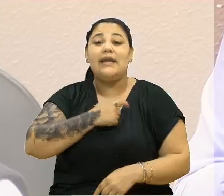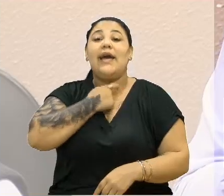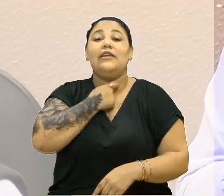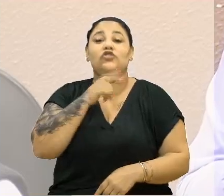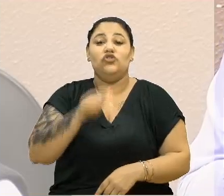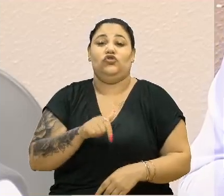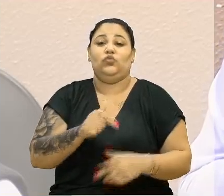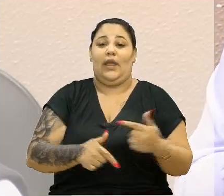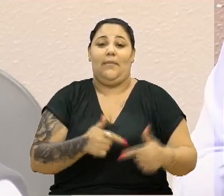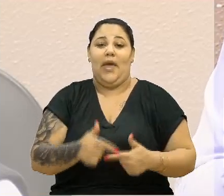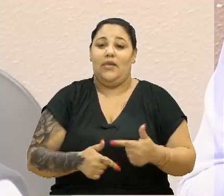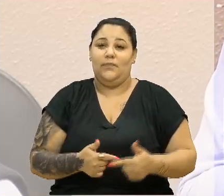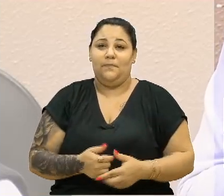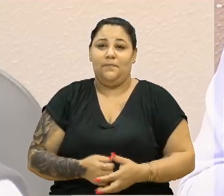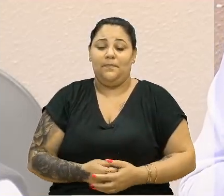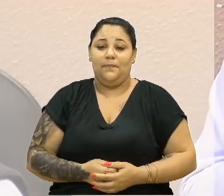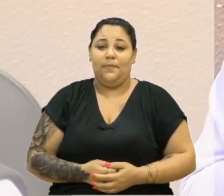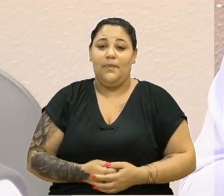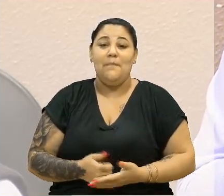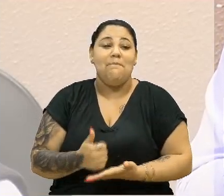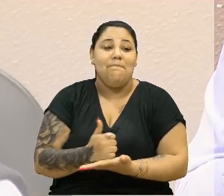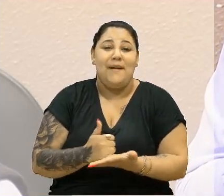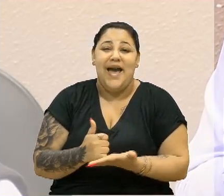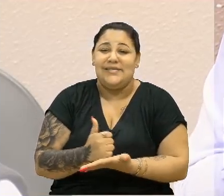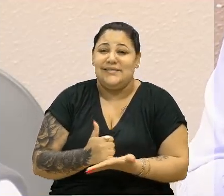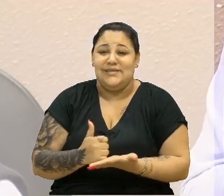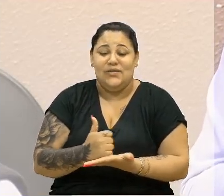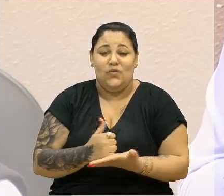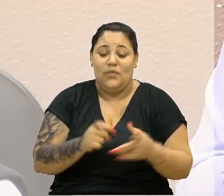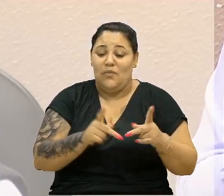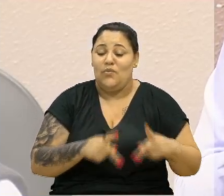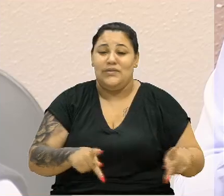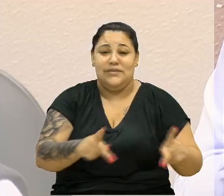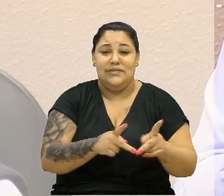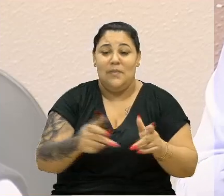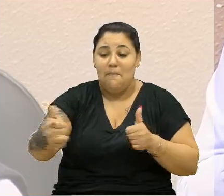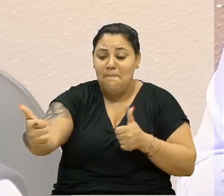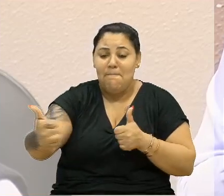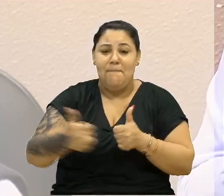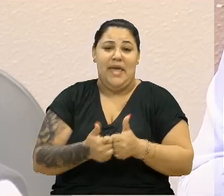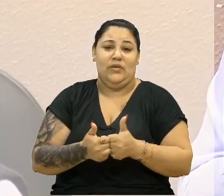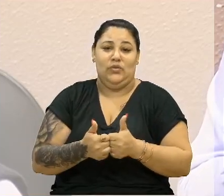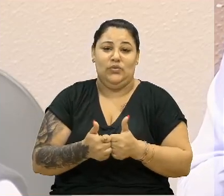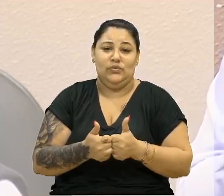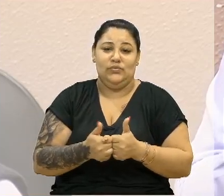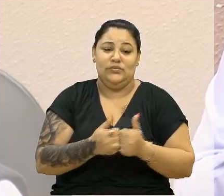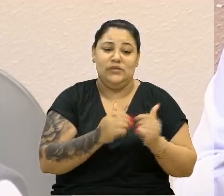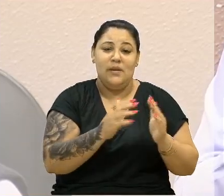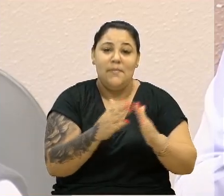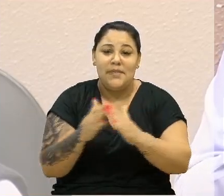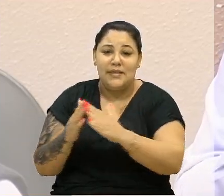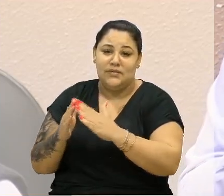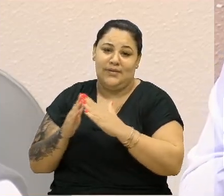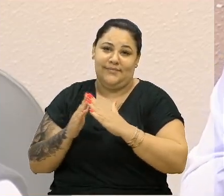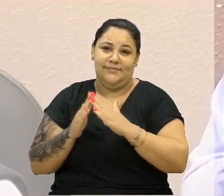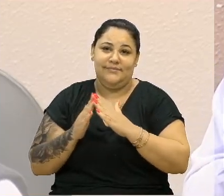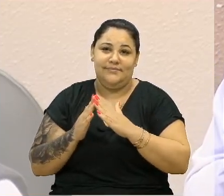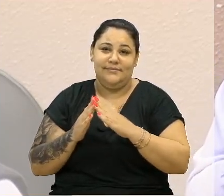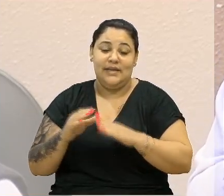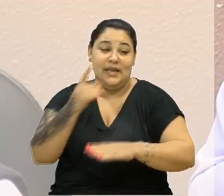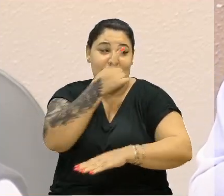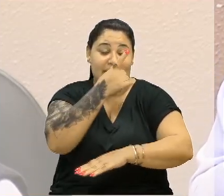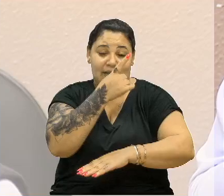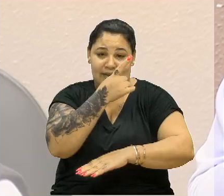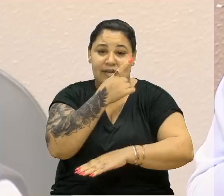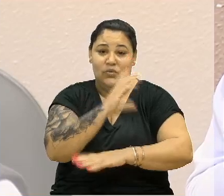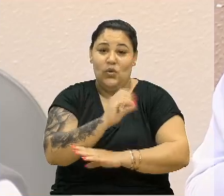serviços essenciais para a nossa população, próximo a esses empreendimentos habitacionais. E ali no Campos da